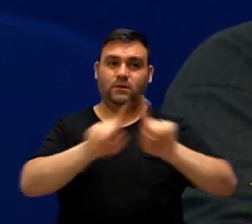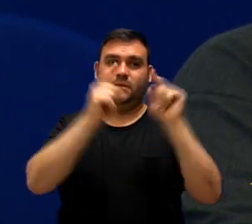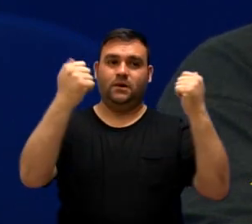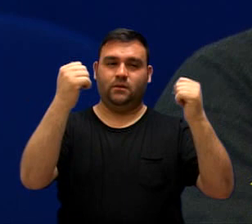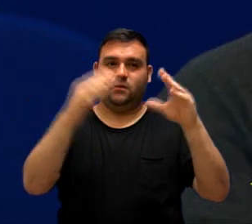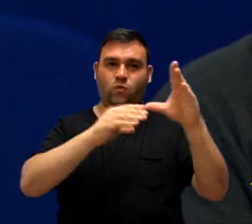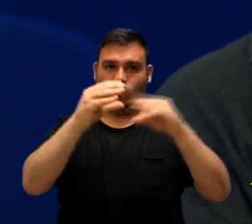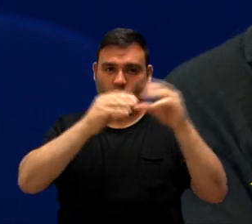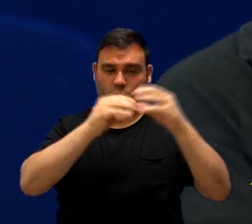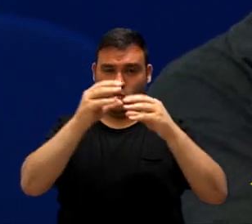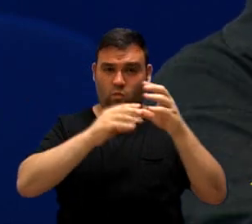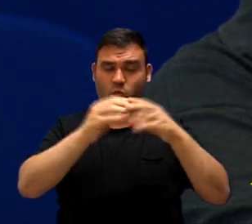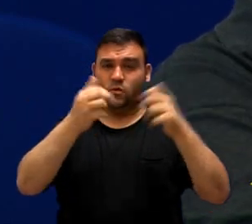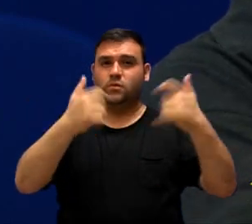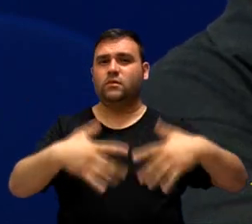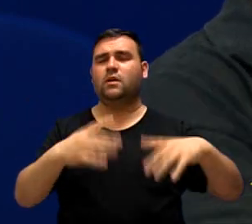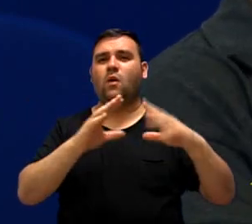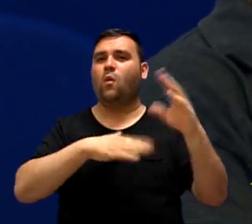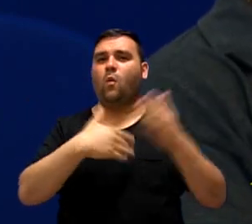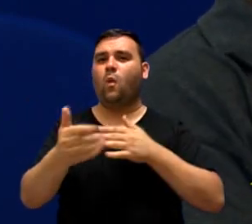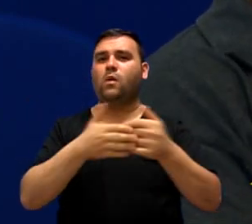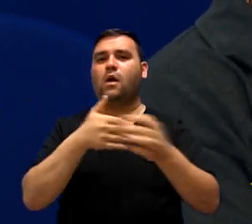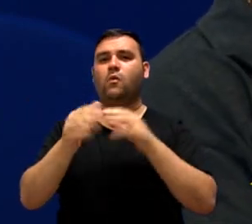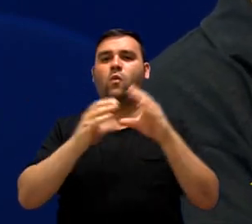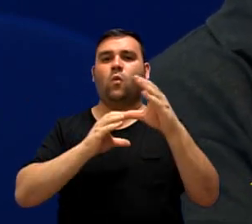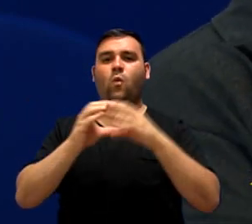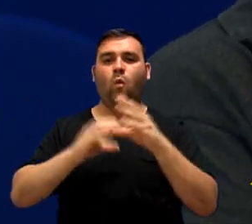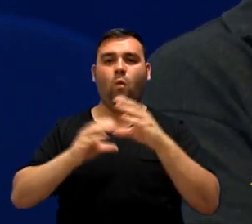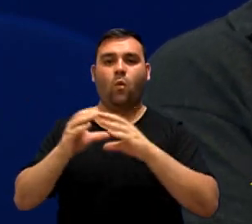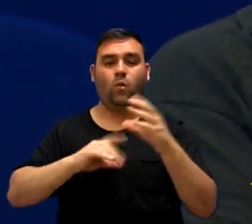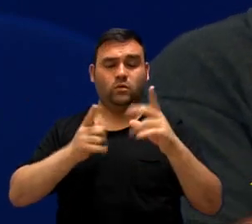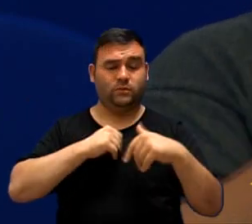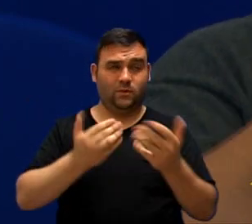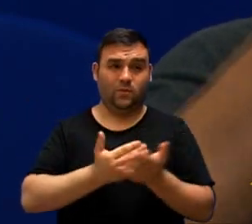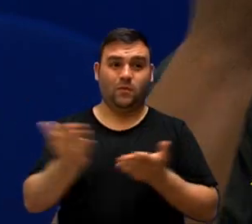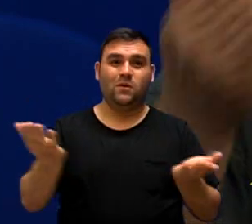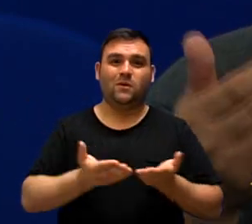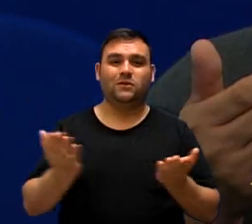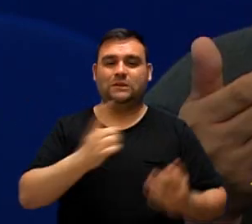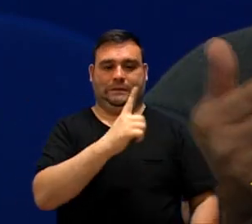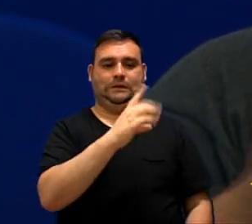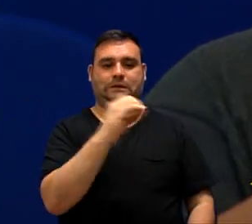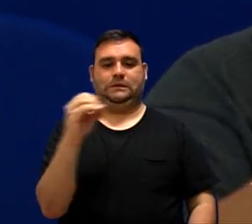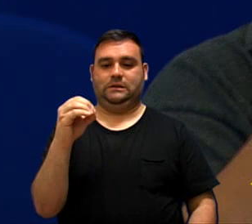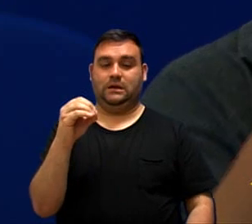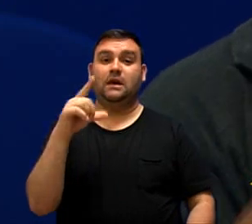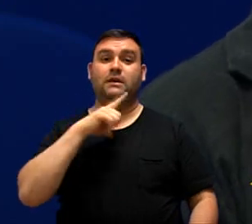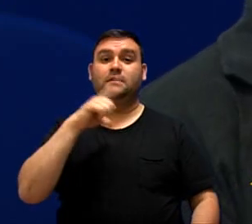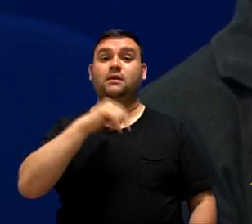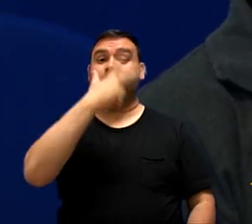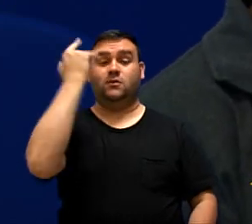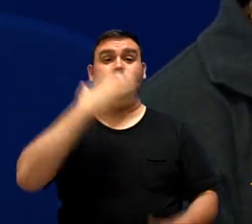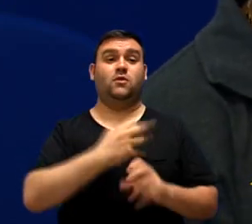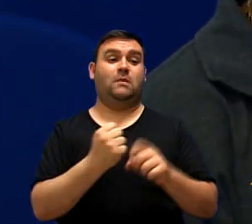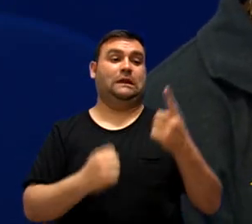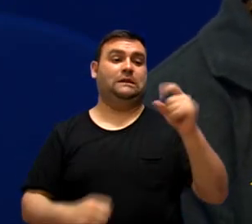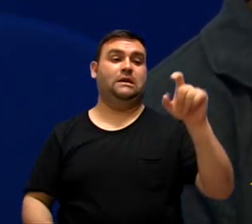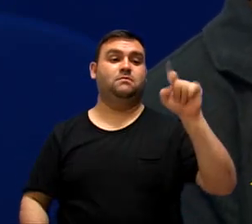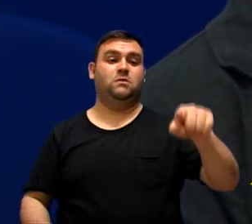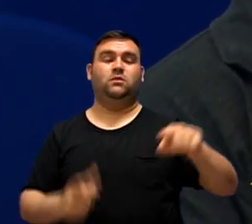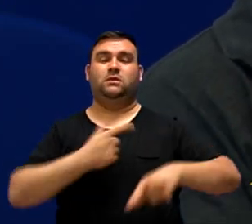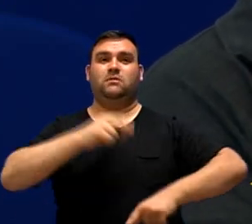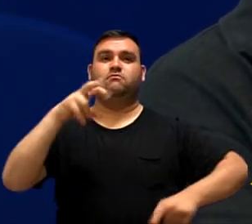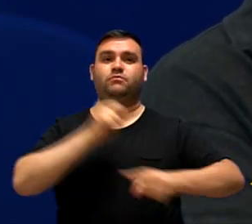ao concurso, de que qualquer concurso que se abre hoje para 100 vagas, tem 10 mil pessoas